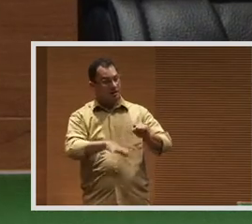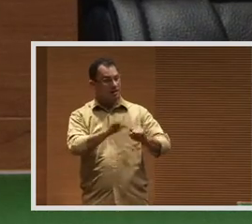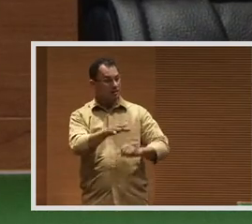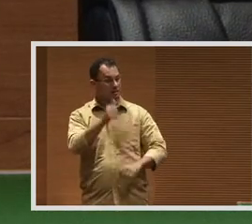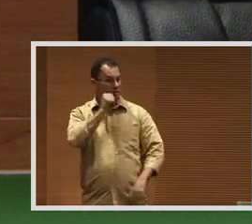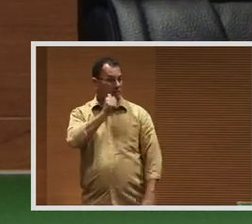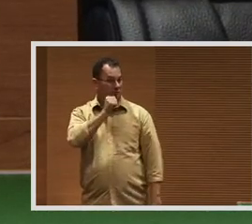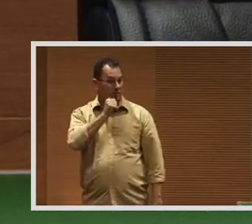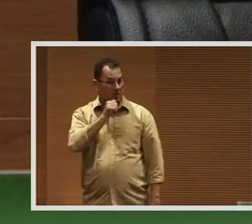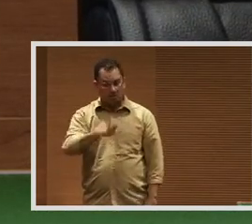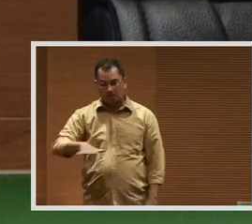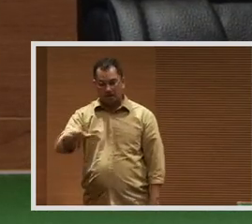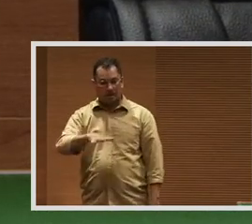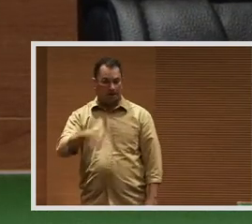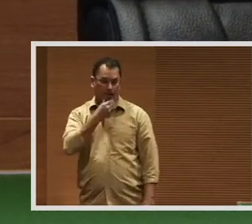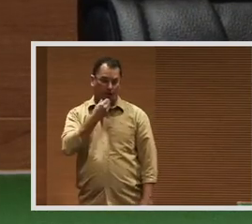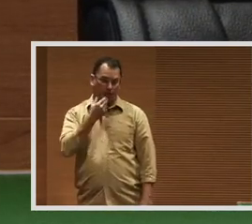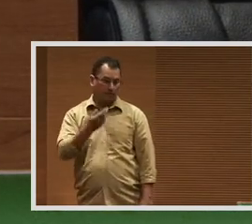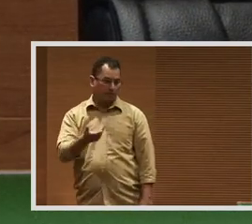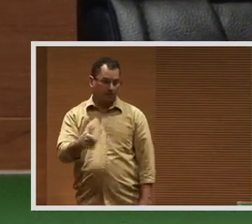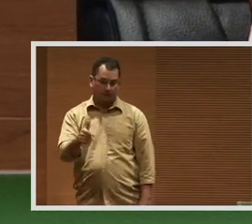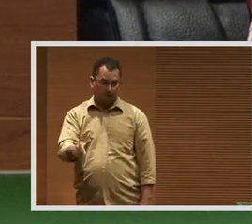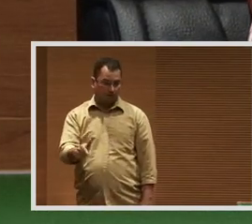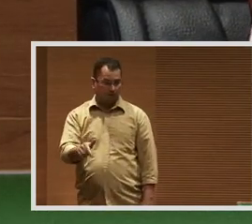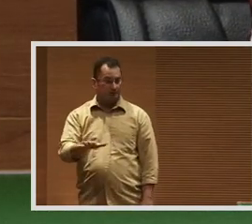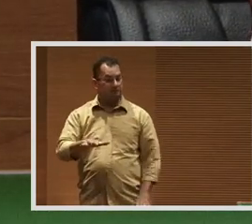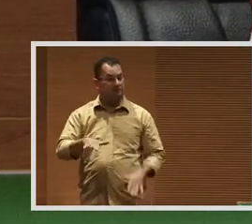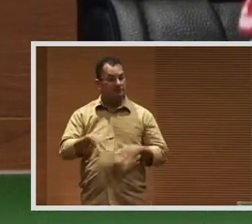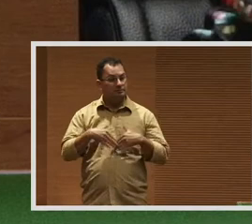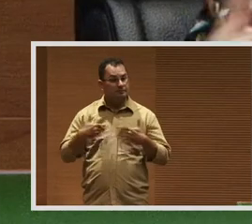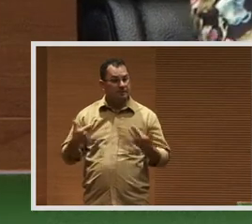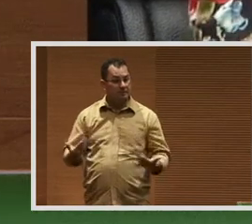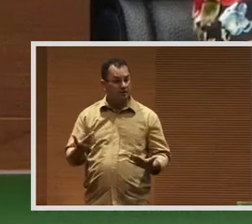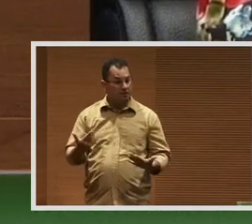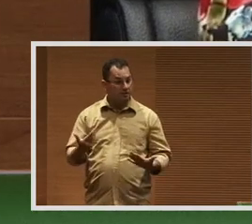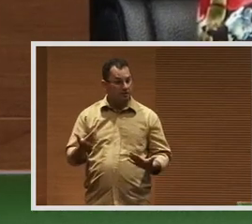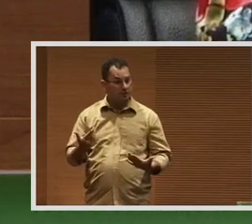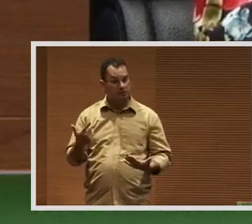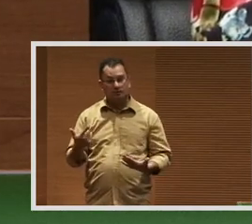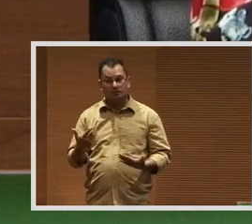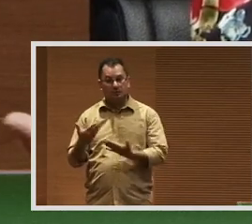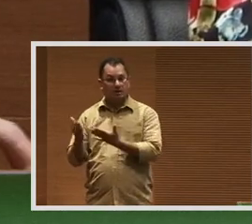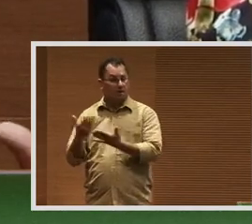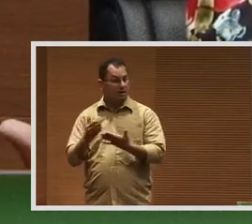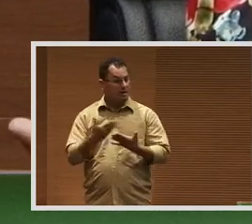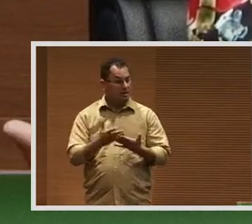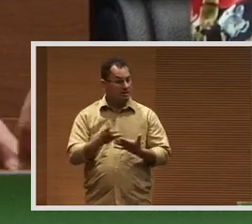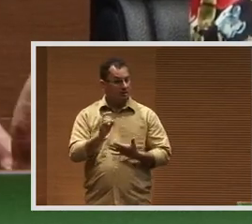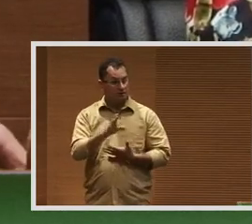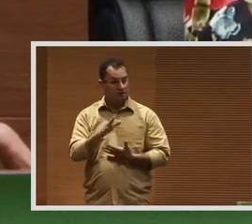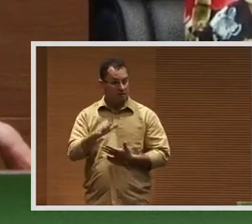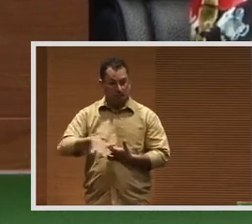tinha o departamento masculino. Está certo? Portanto, o resto era departamento masculino.